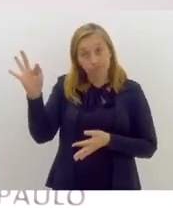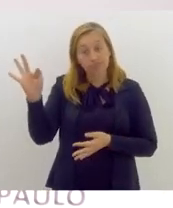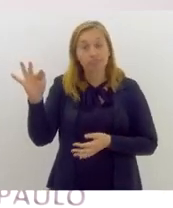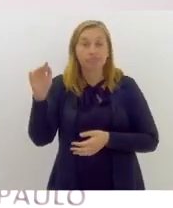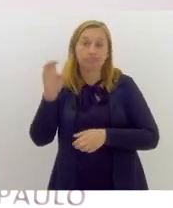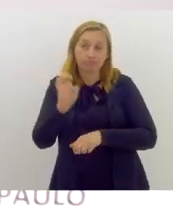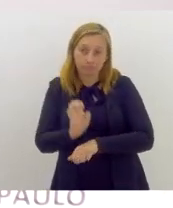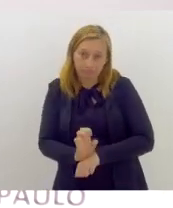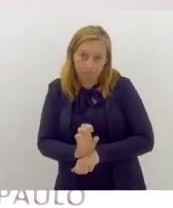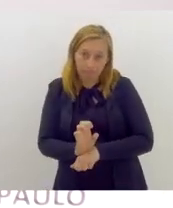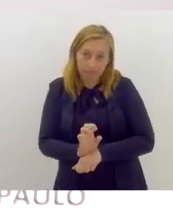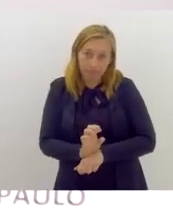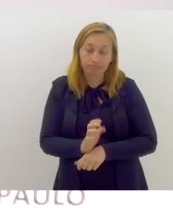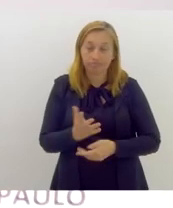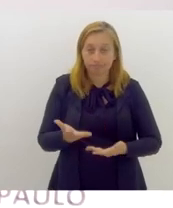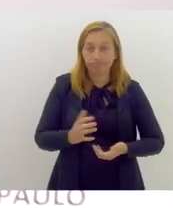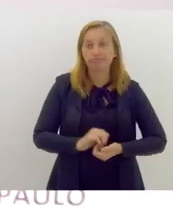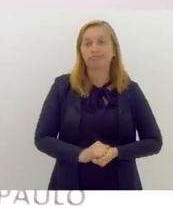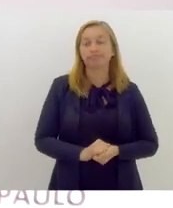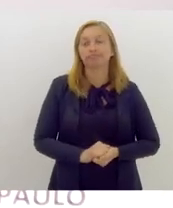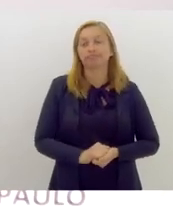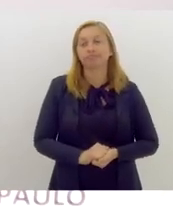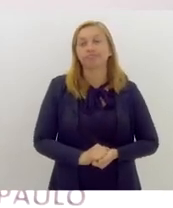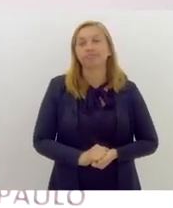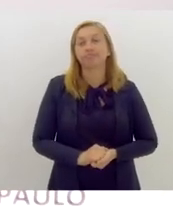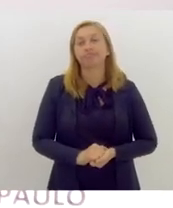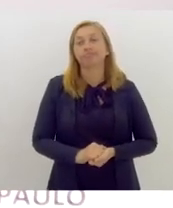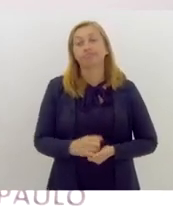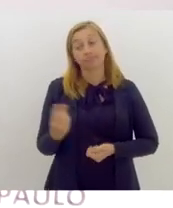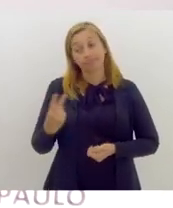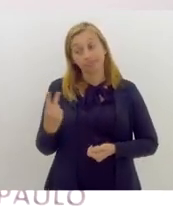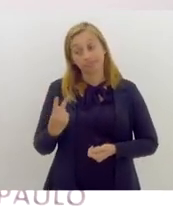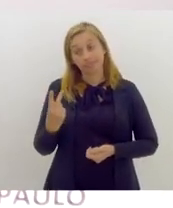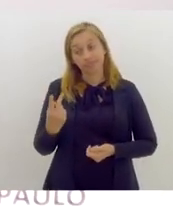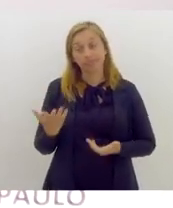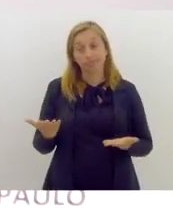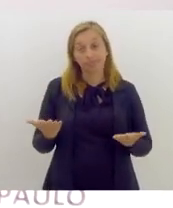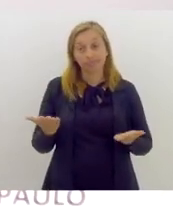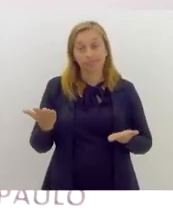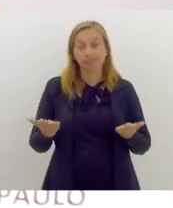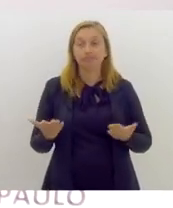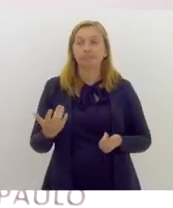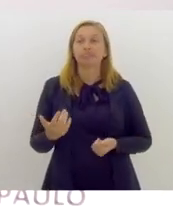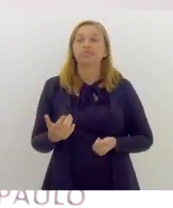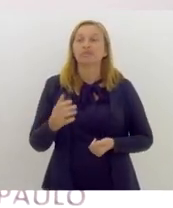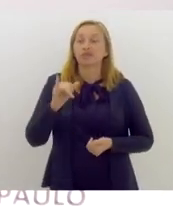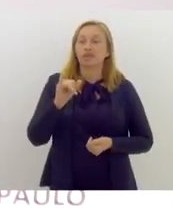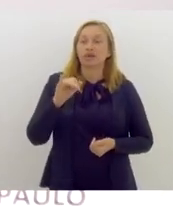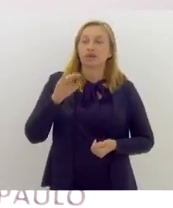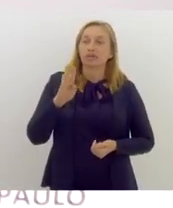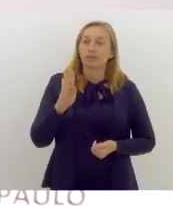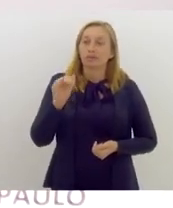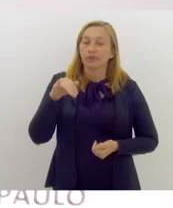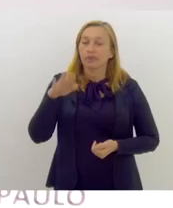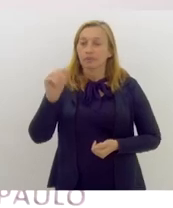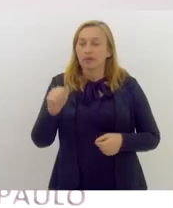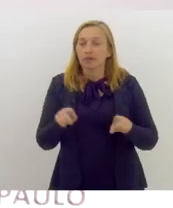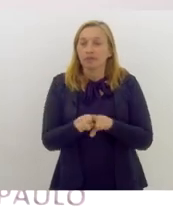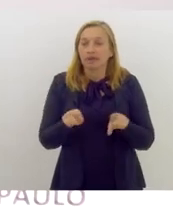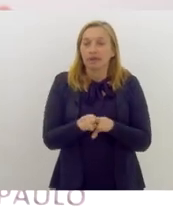a nível estadual e cabe a ambos porque tem Ibama e tem ideia